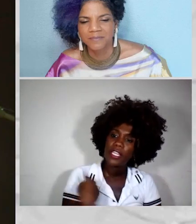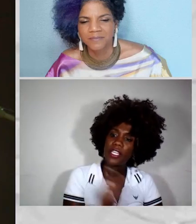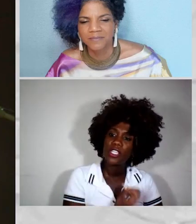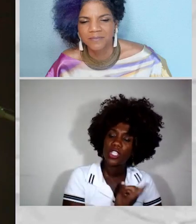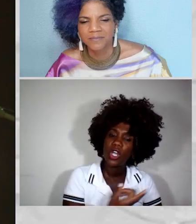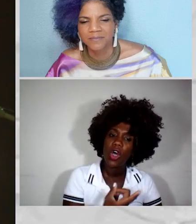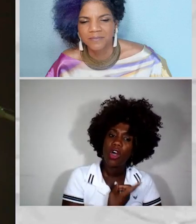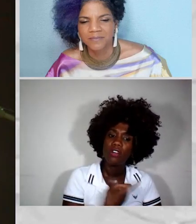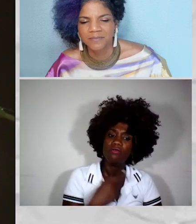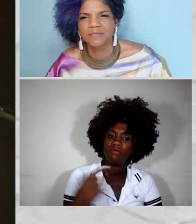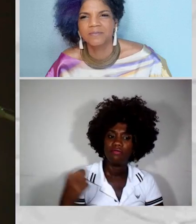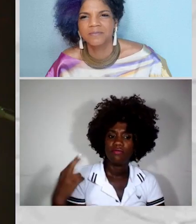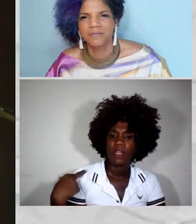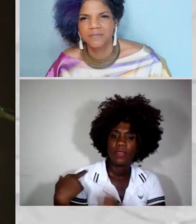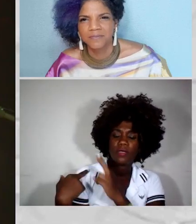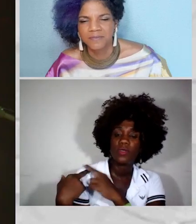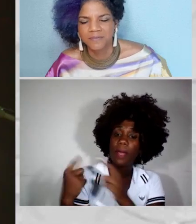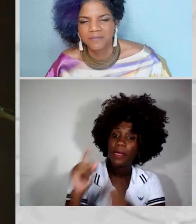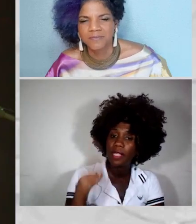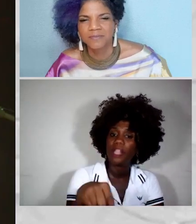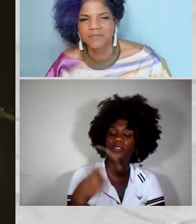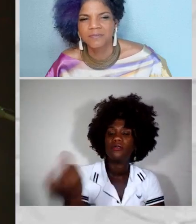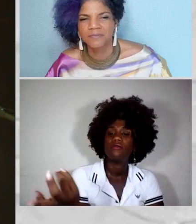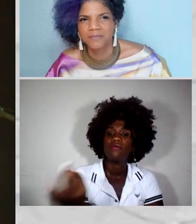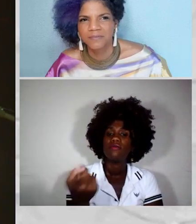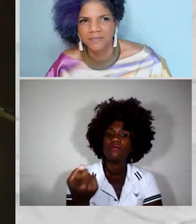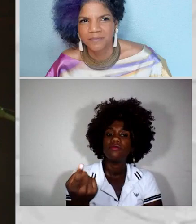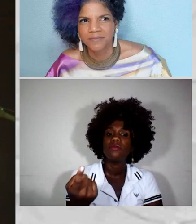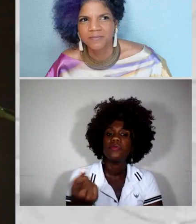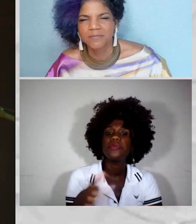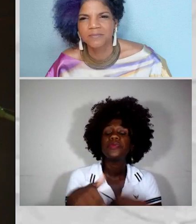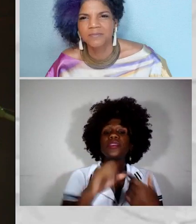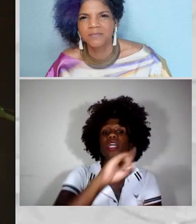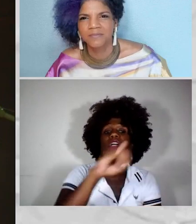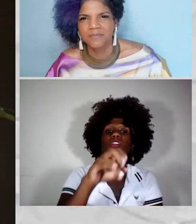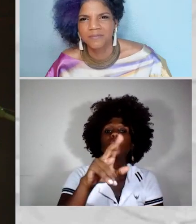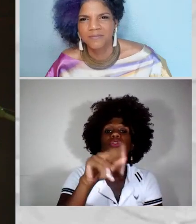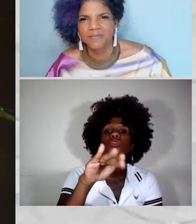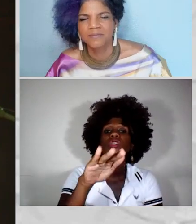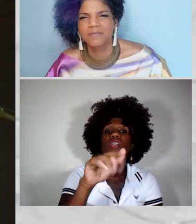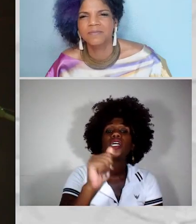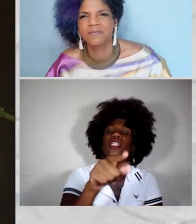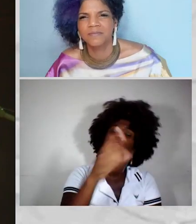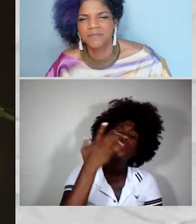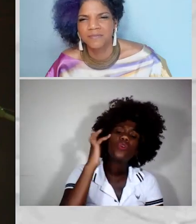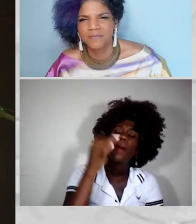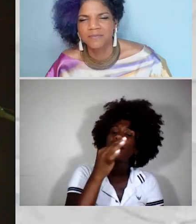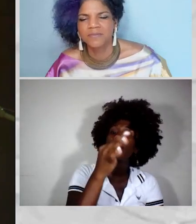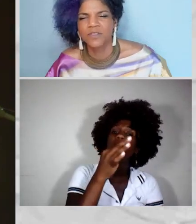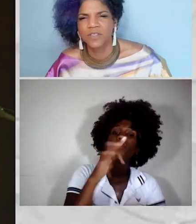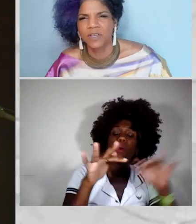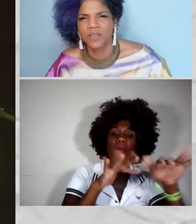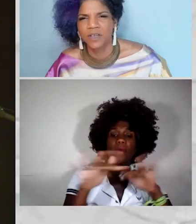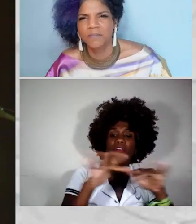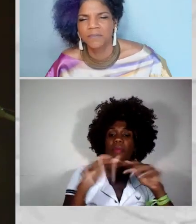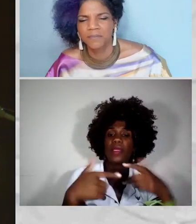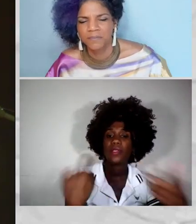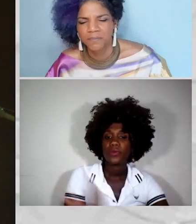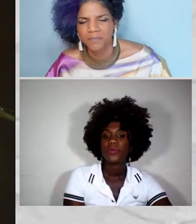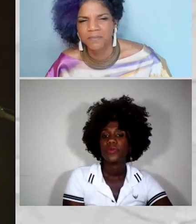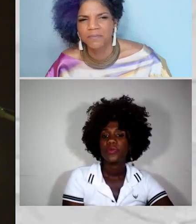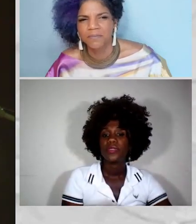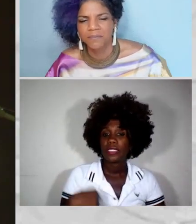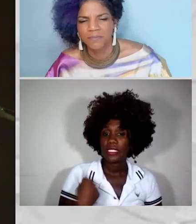nossa tarefa, da nossa missão, né? E aí, Juliano, que você falasse sobre esse movimento de resistência, sim, sobre esse